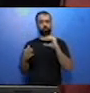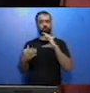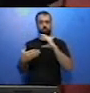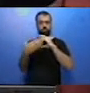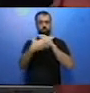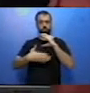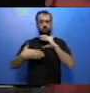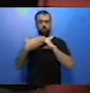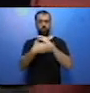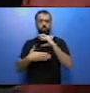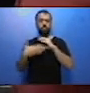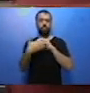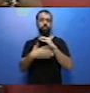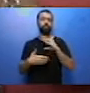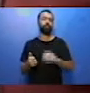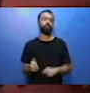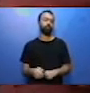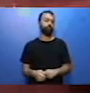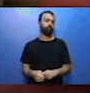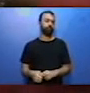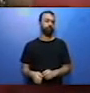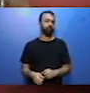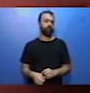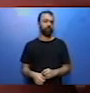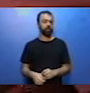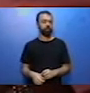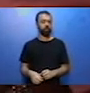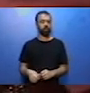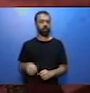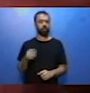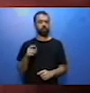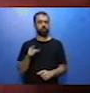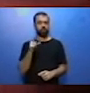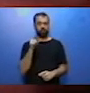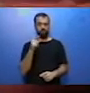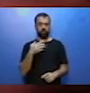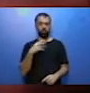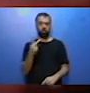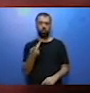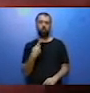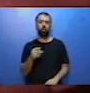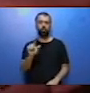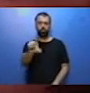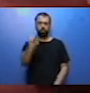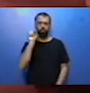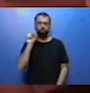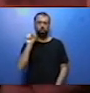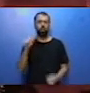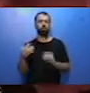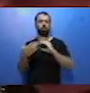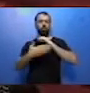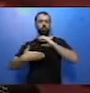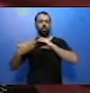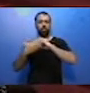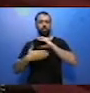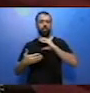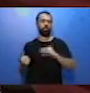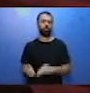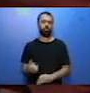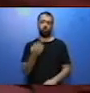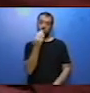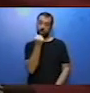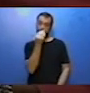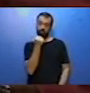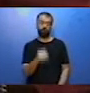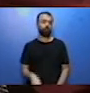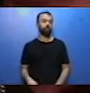vamos ver o que são os carboidratos quais são e vamos fazer uma escolha porque nós precisamos deles para nos dar energia para